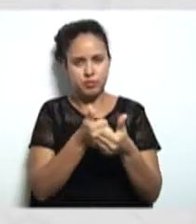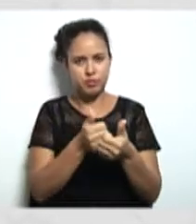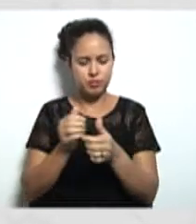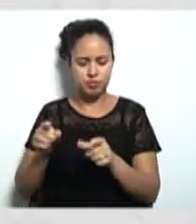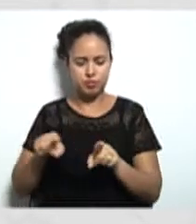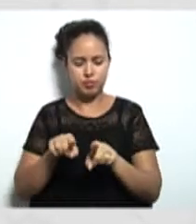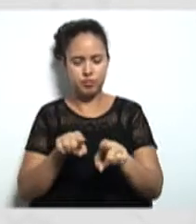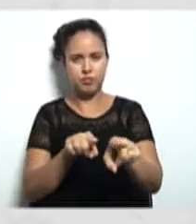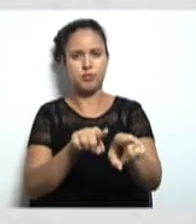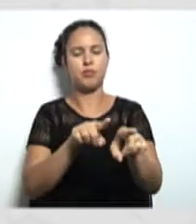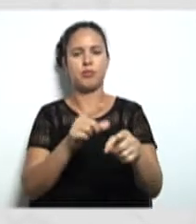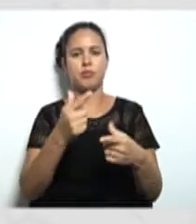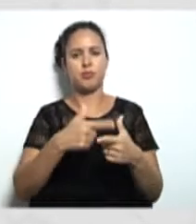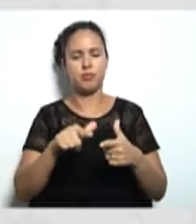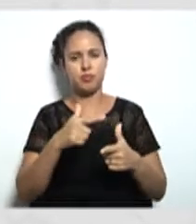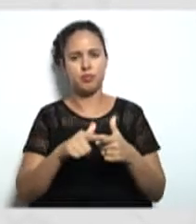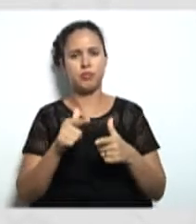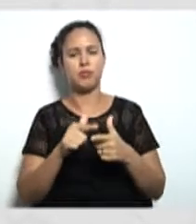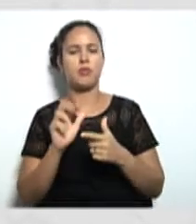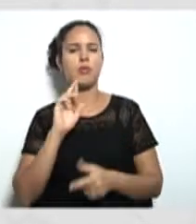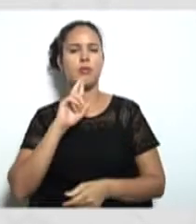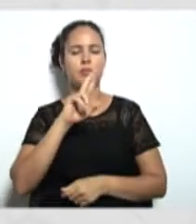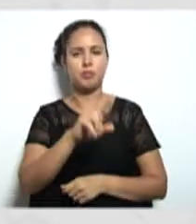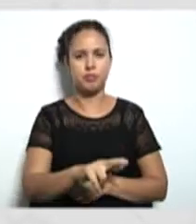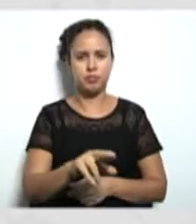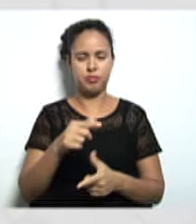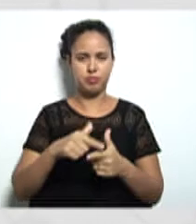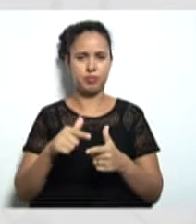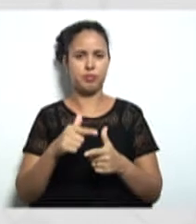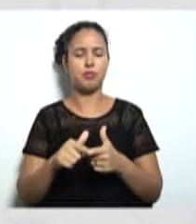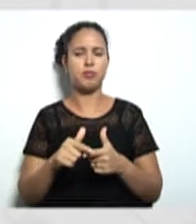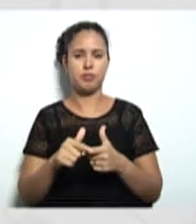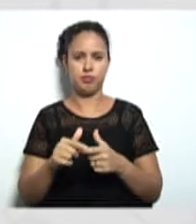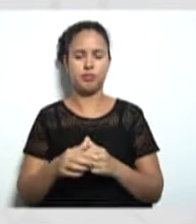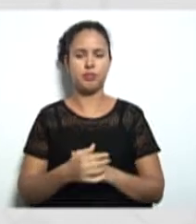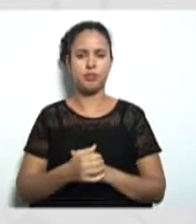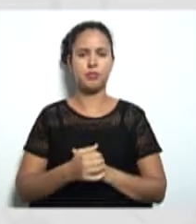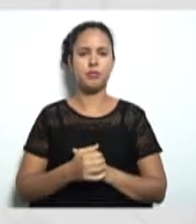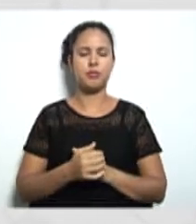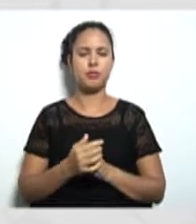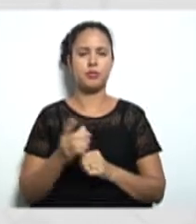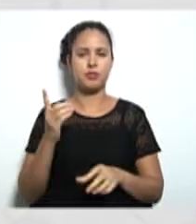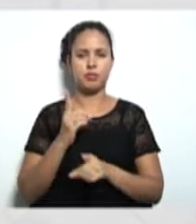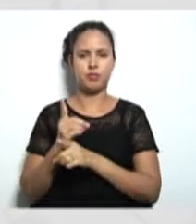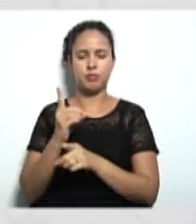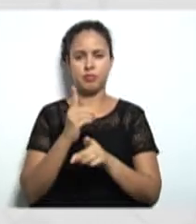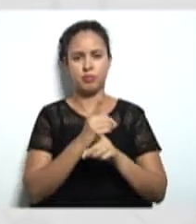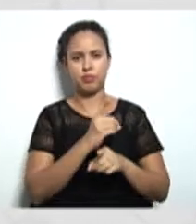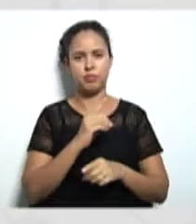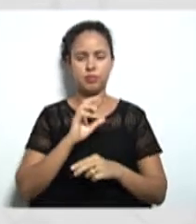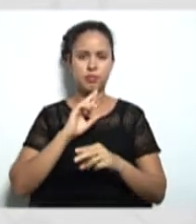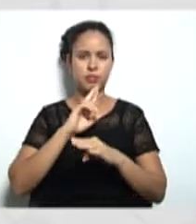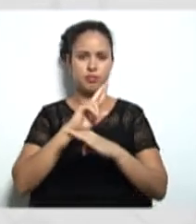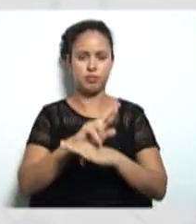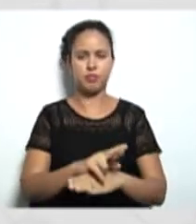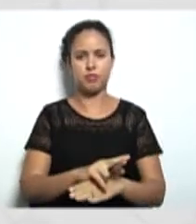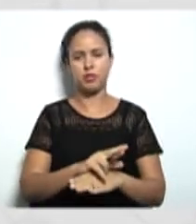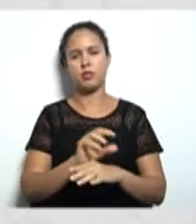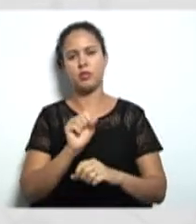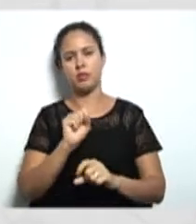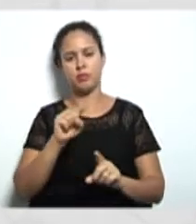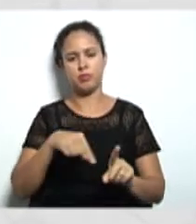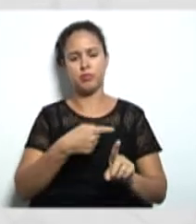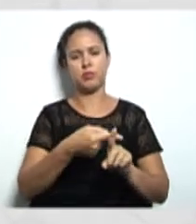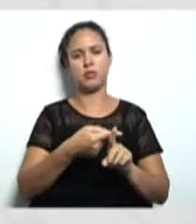resolver esse problema, trazendo respostas que você possam ser positivas ou possam